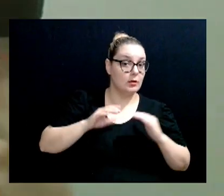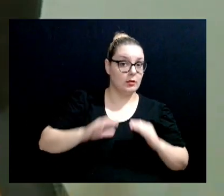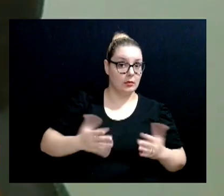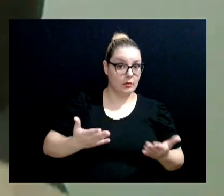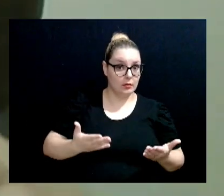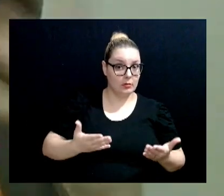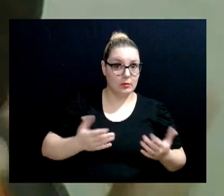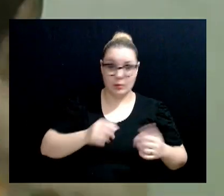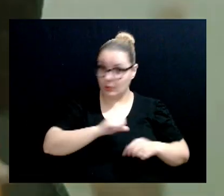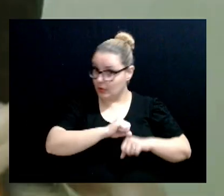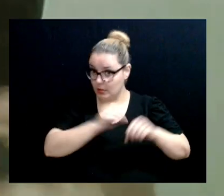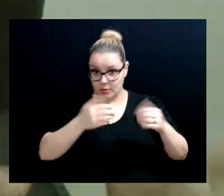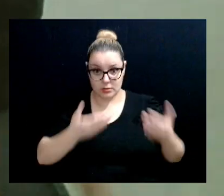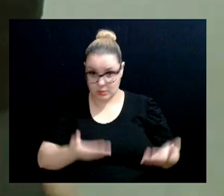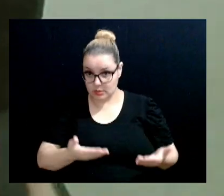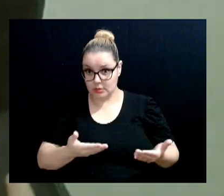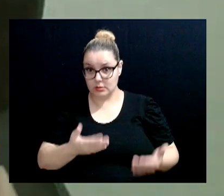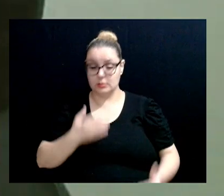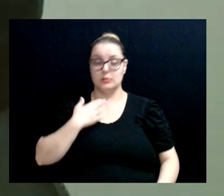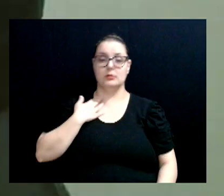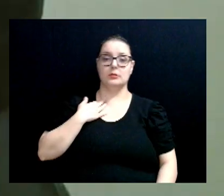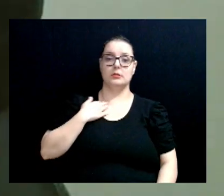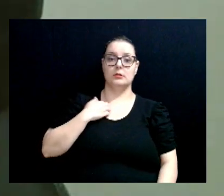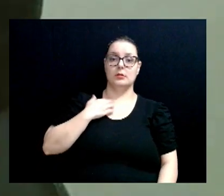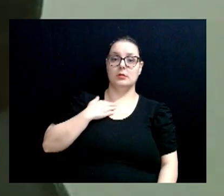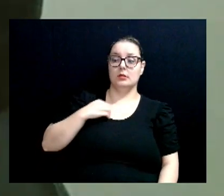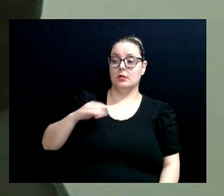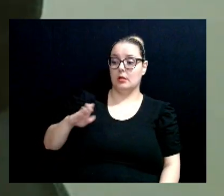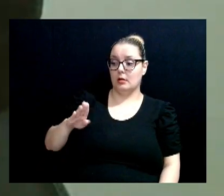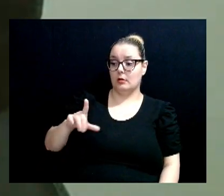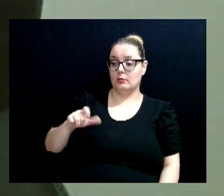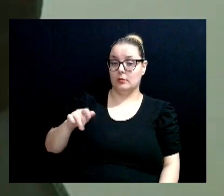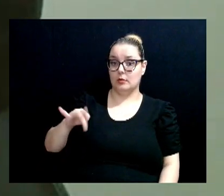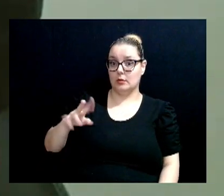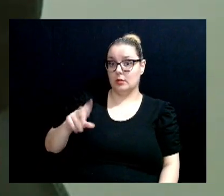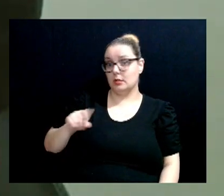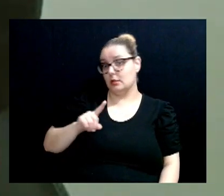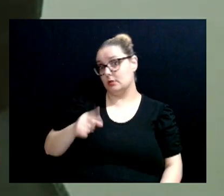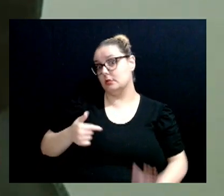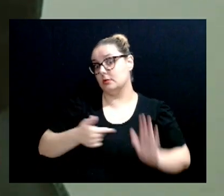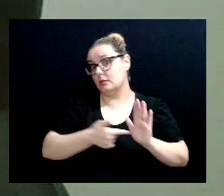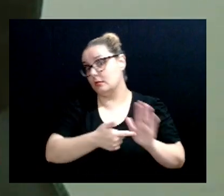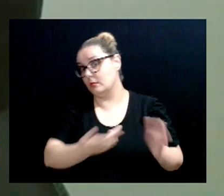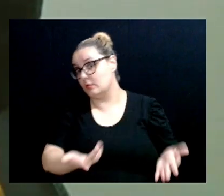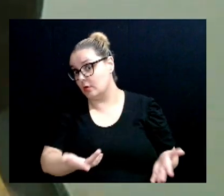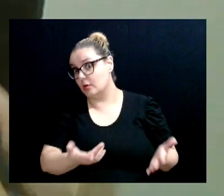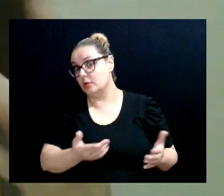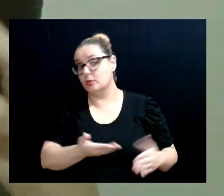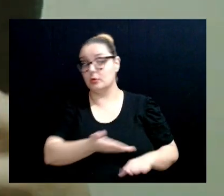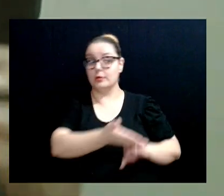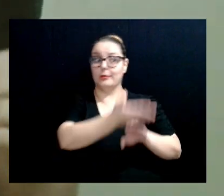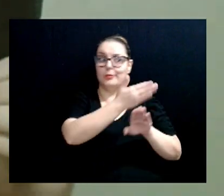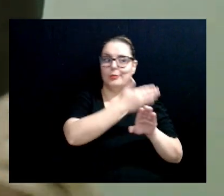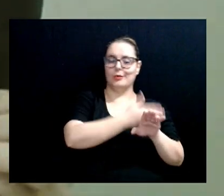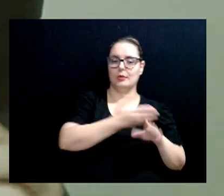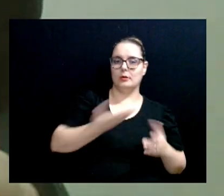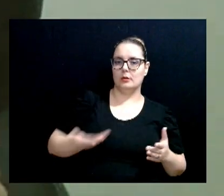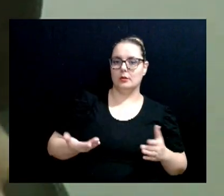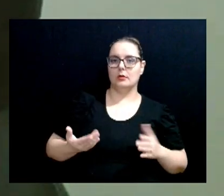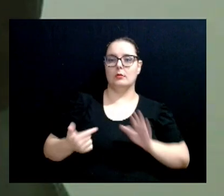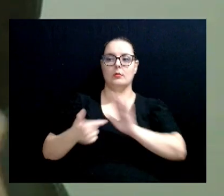né? E que as blogueiras acabam mostrando, né? E o que eu falo é que por trás de